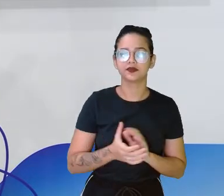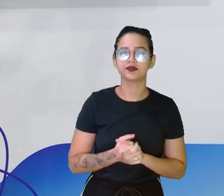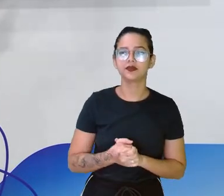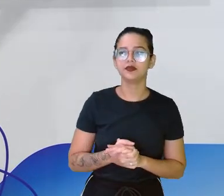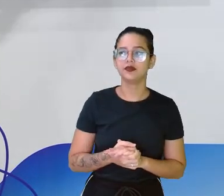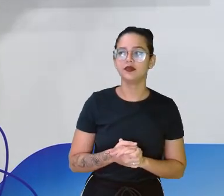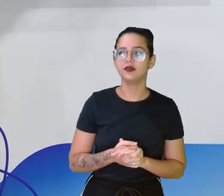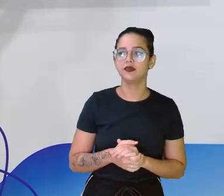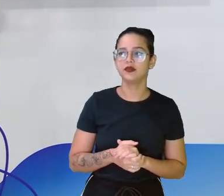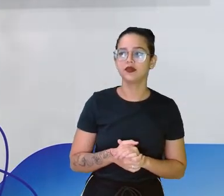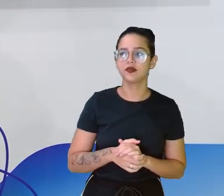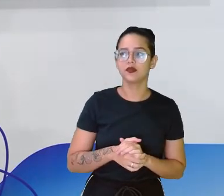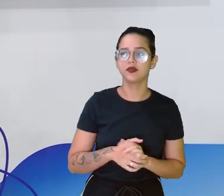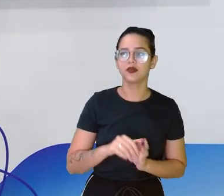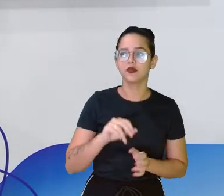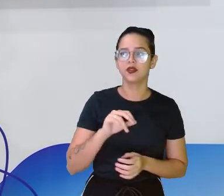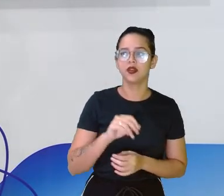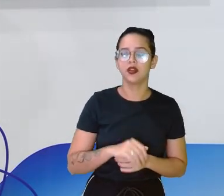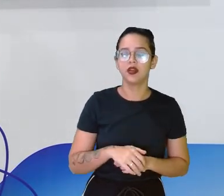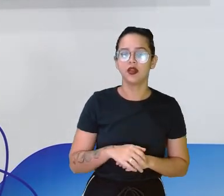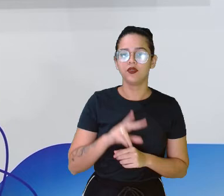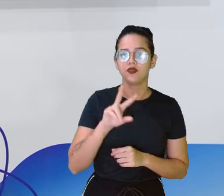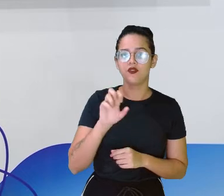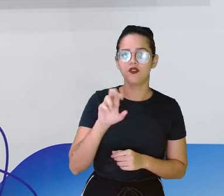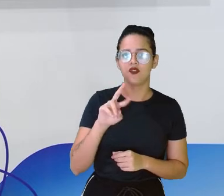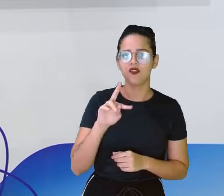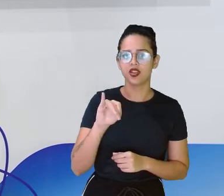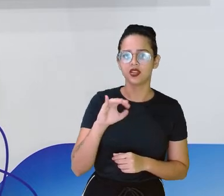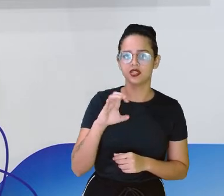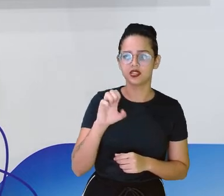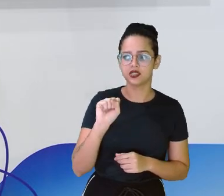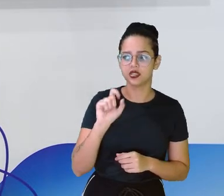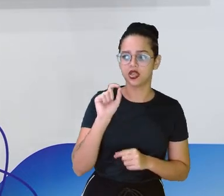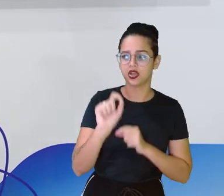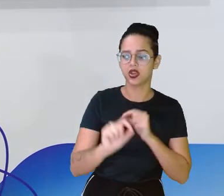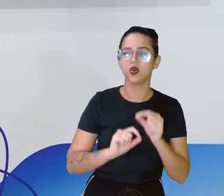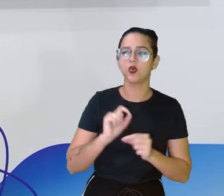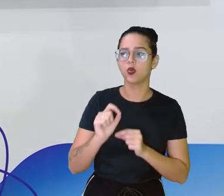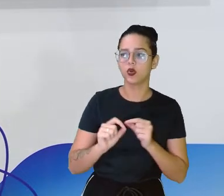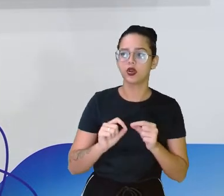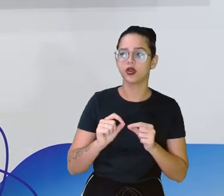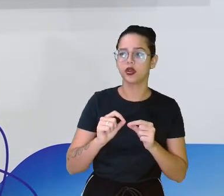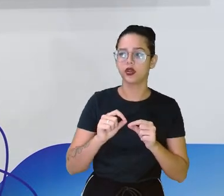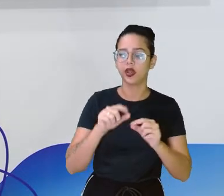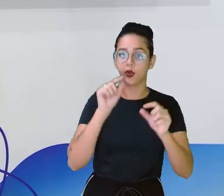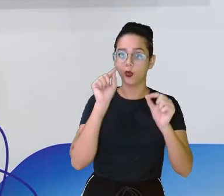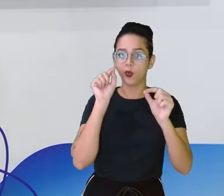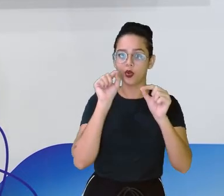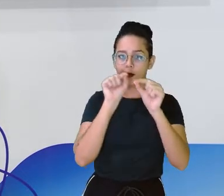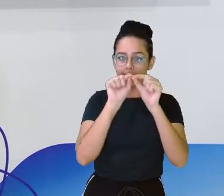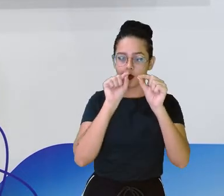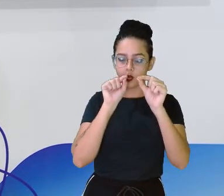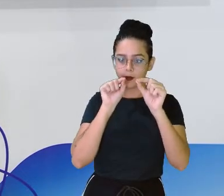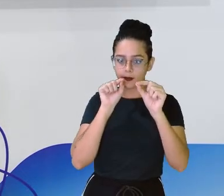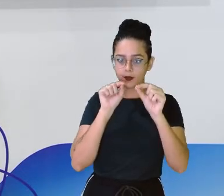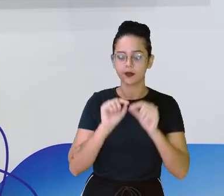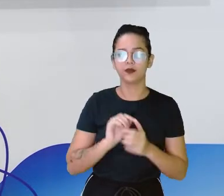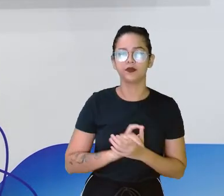face. Os meus vértices, olha os meus vértices, o encontro das